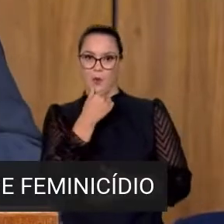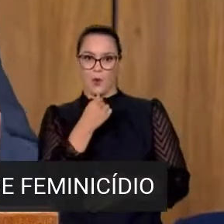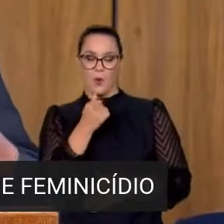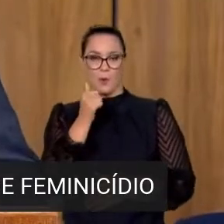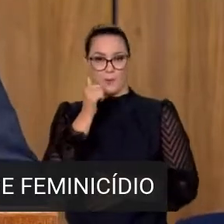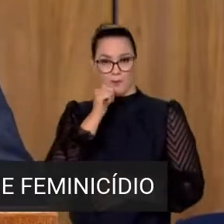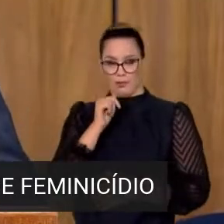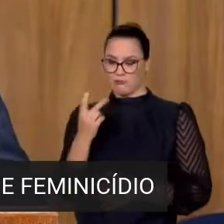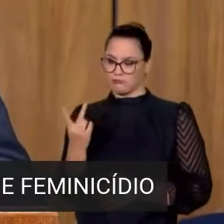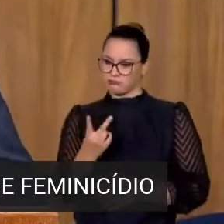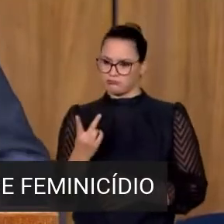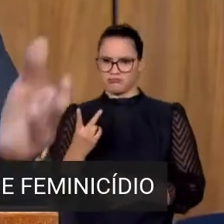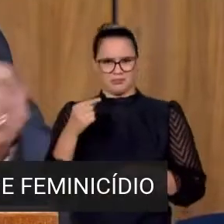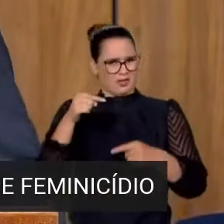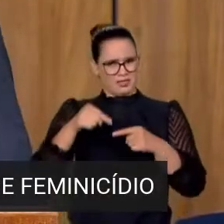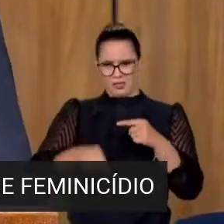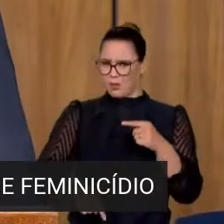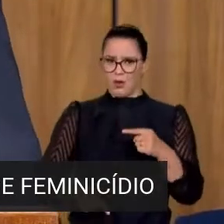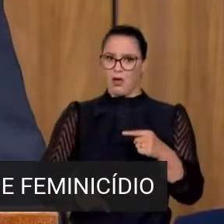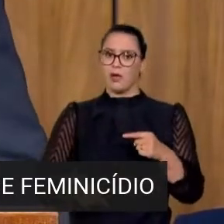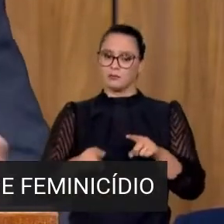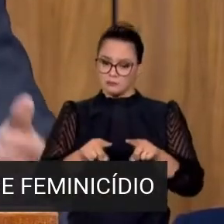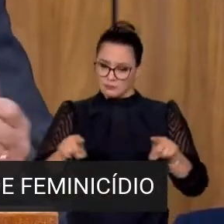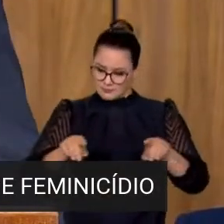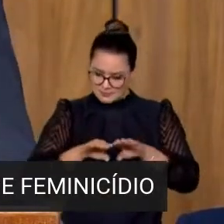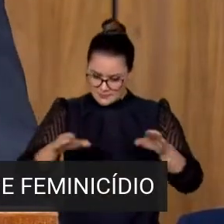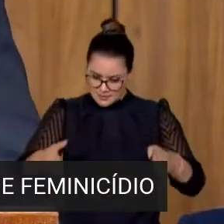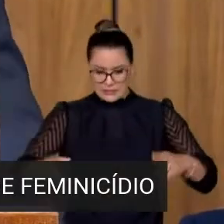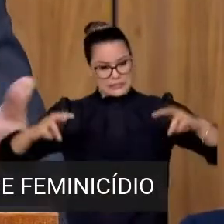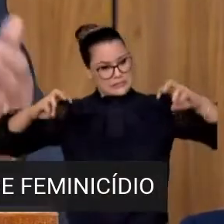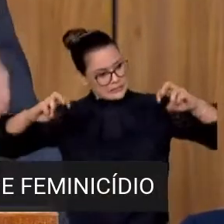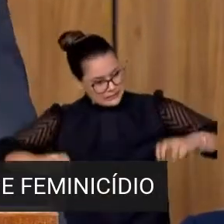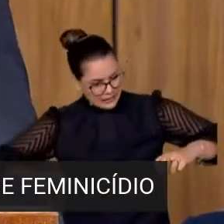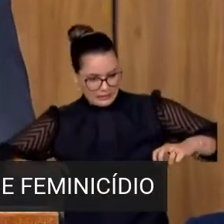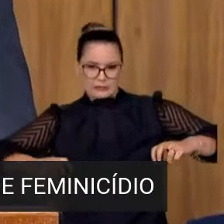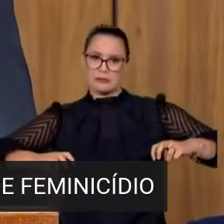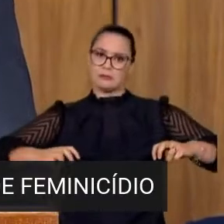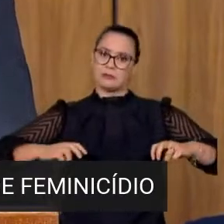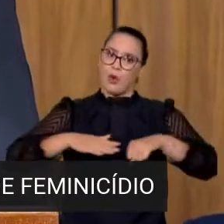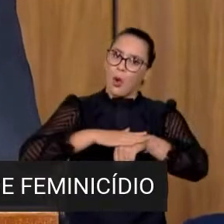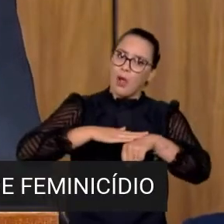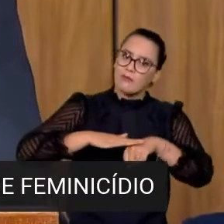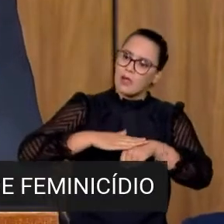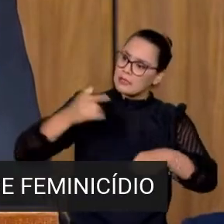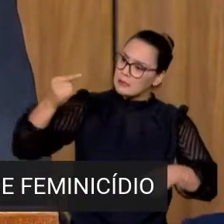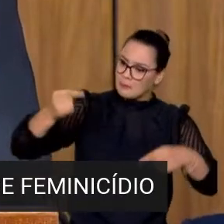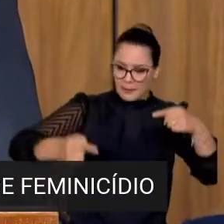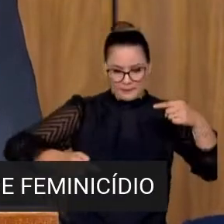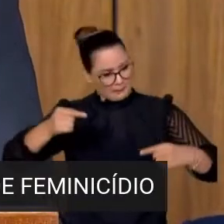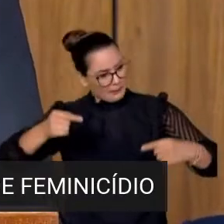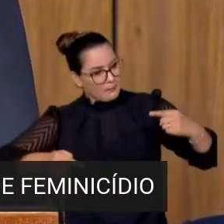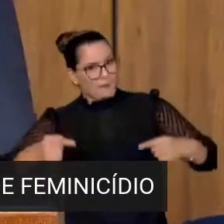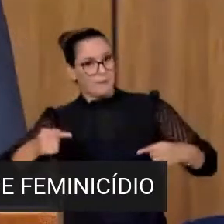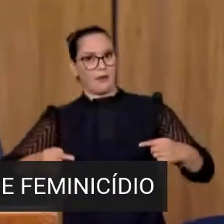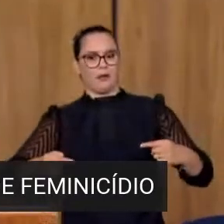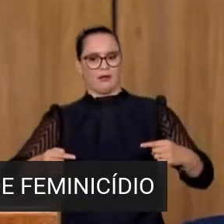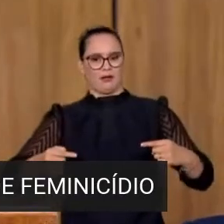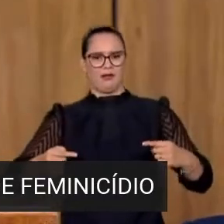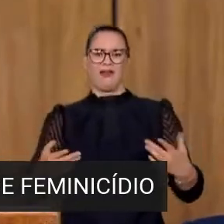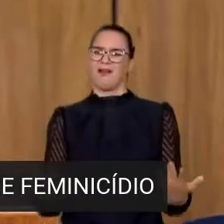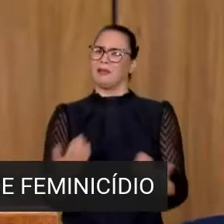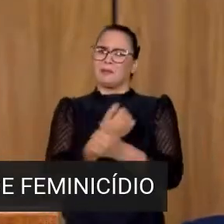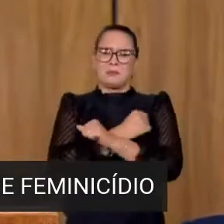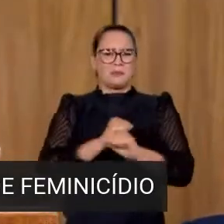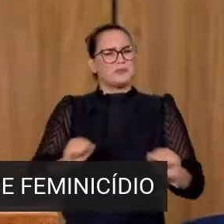de desavença, sente numa mesa, conversem, discutam. Ah, mas não é possível a